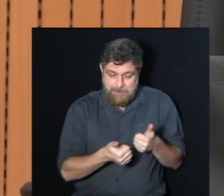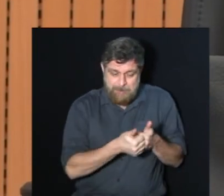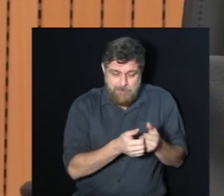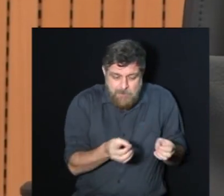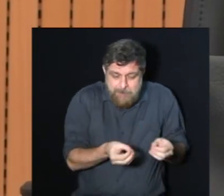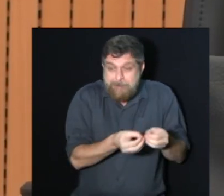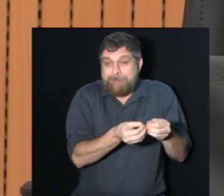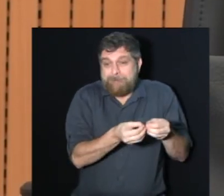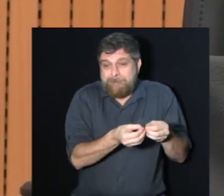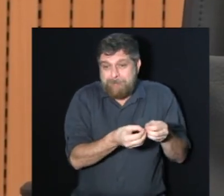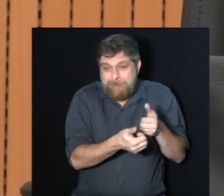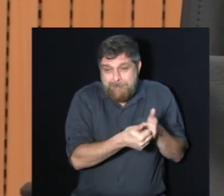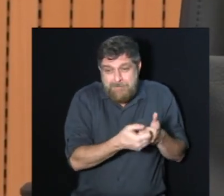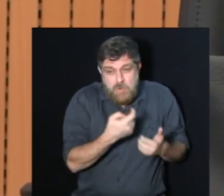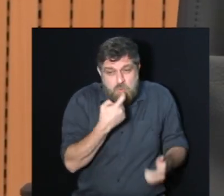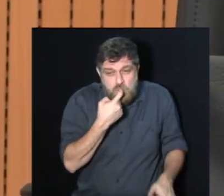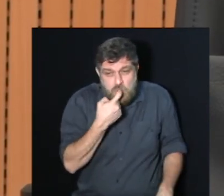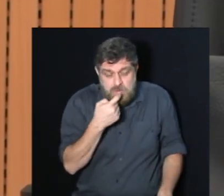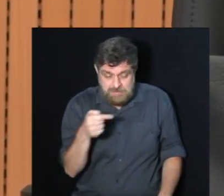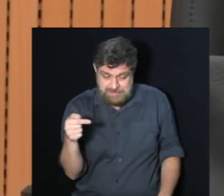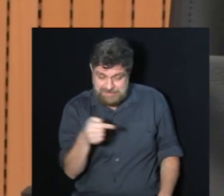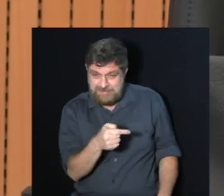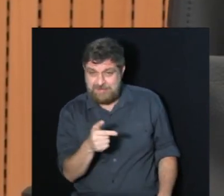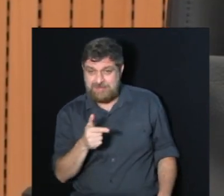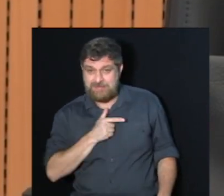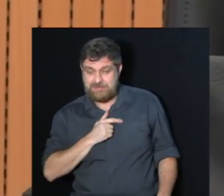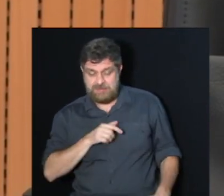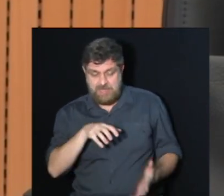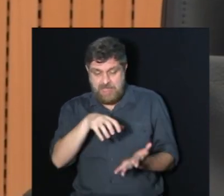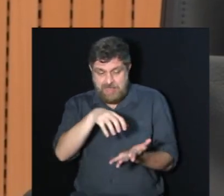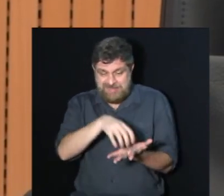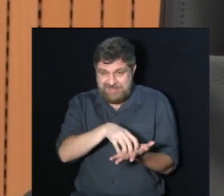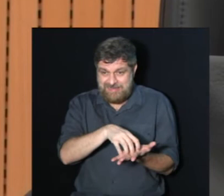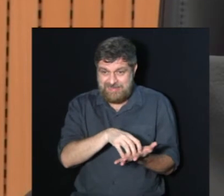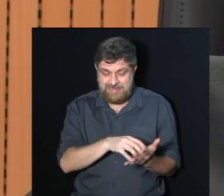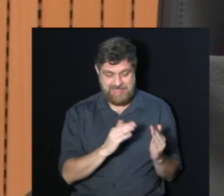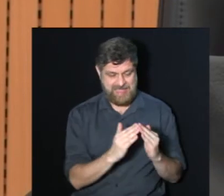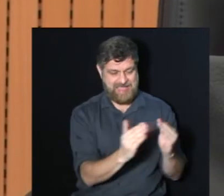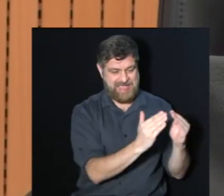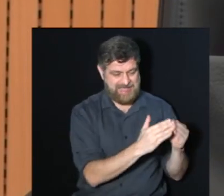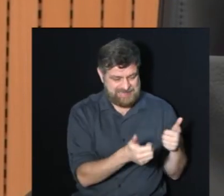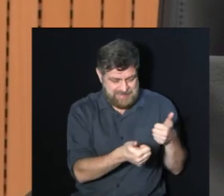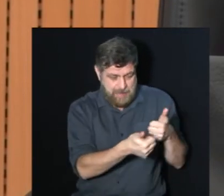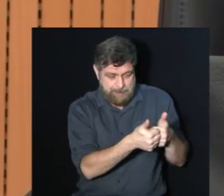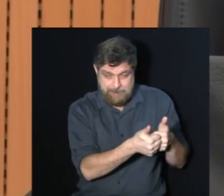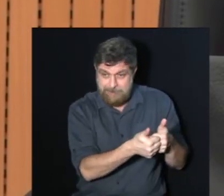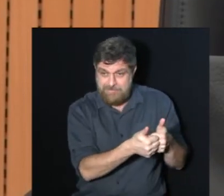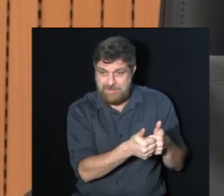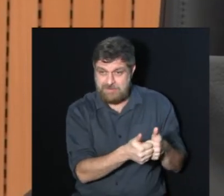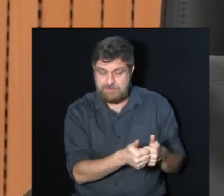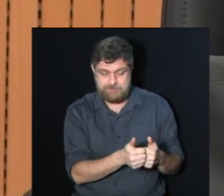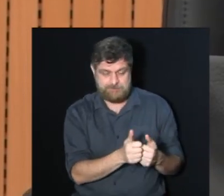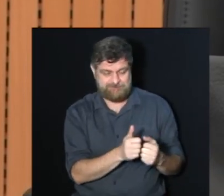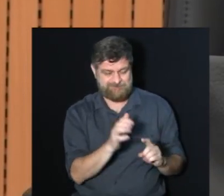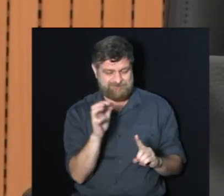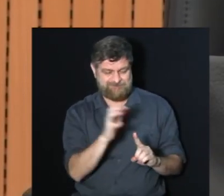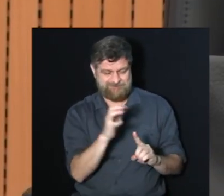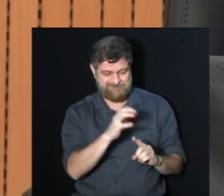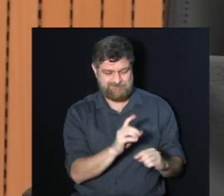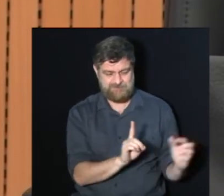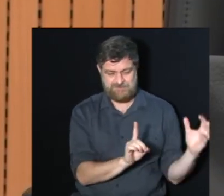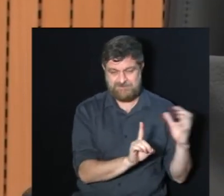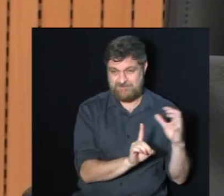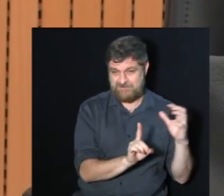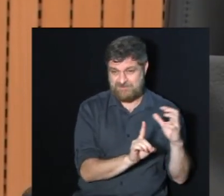é importante alguns que têm uma aldeia que é mais próxima assim, da cidade virem também, ouvir também deles, né?